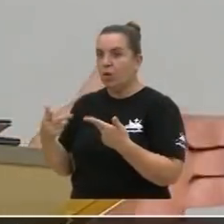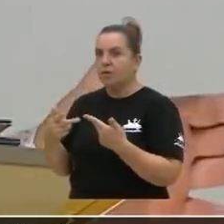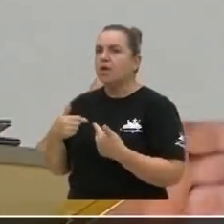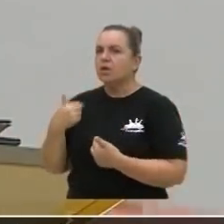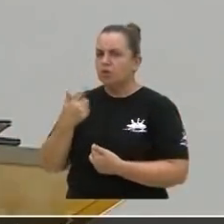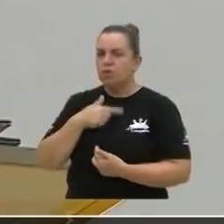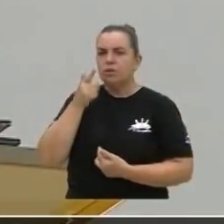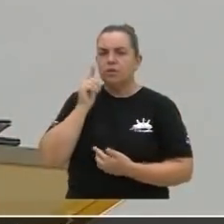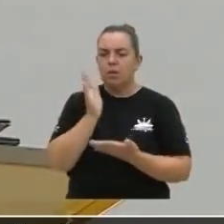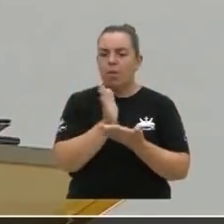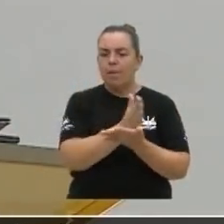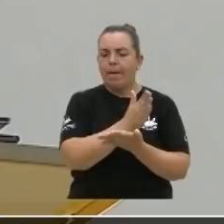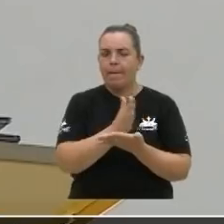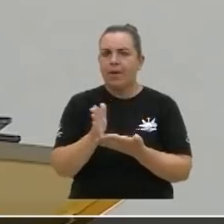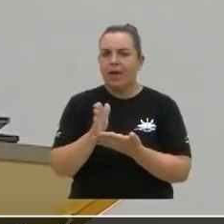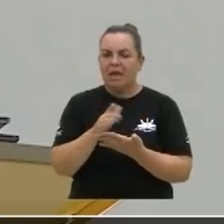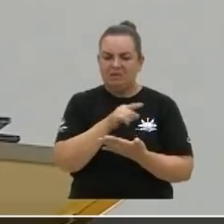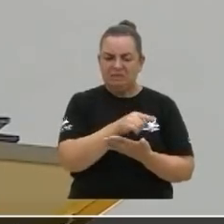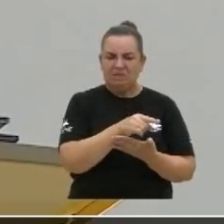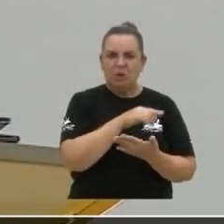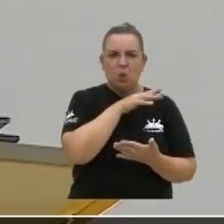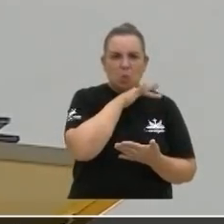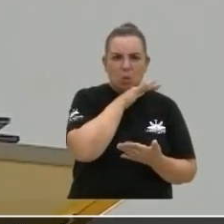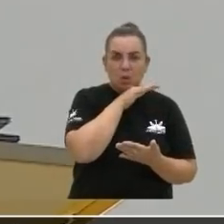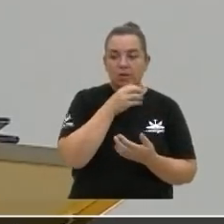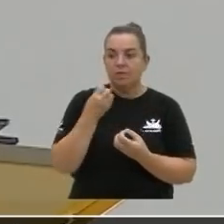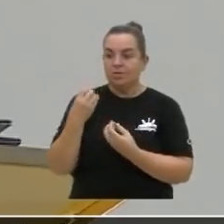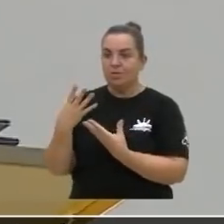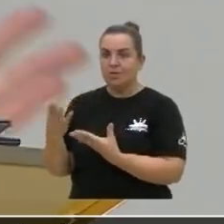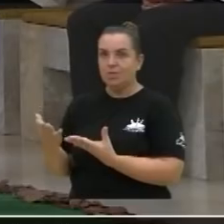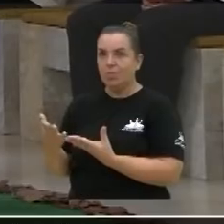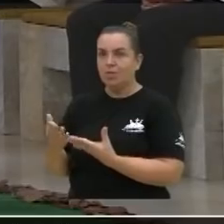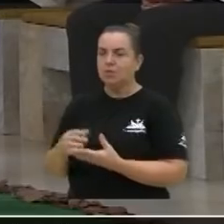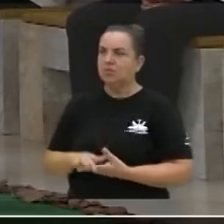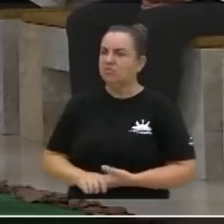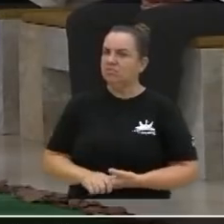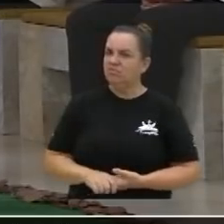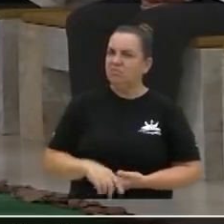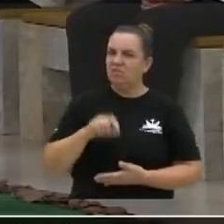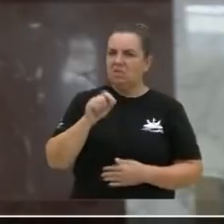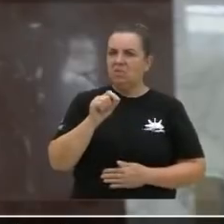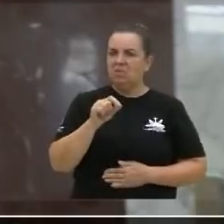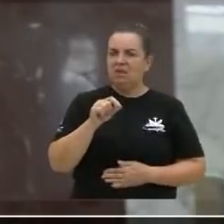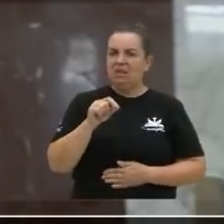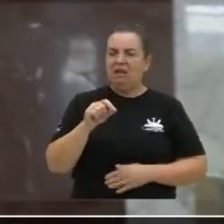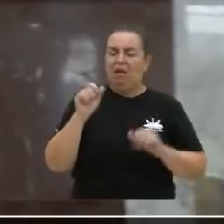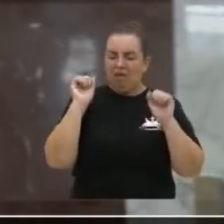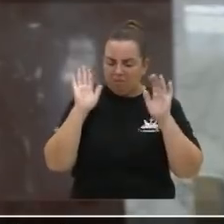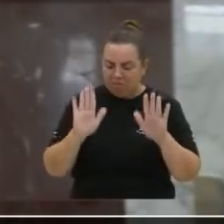conseguimos separar o joio do trigo? O que é ídolo, o que é divino?